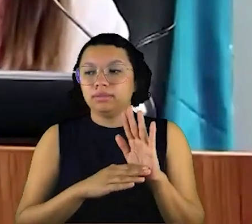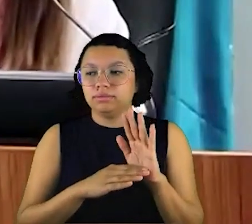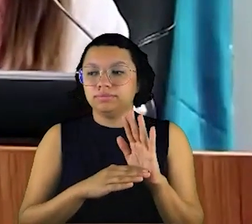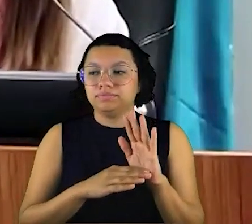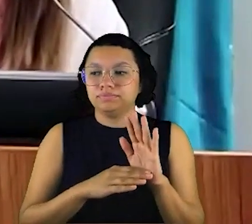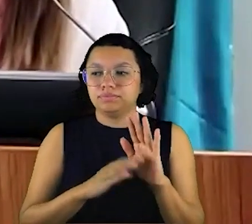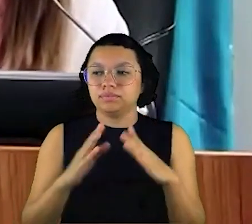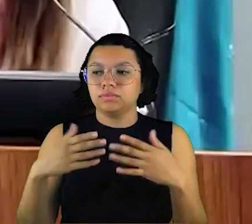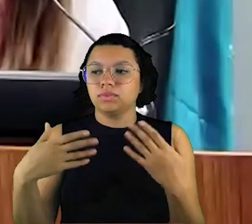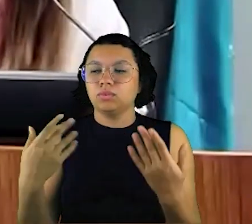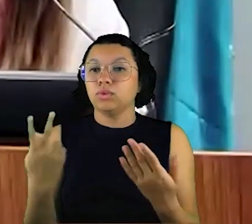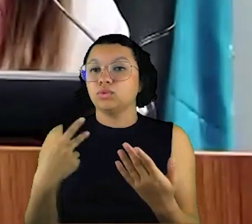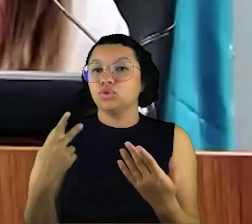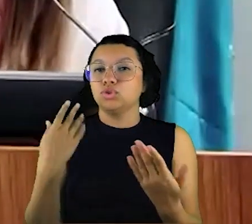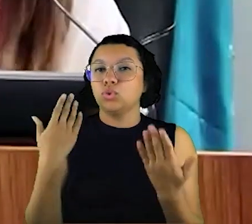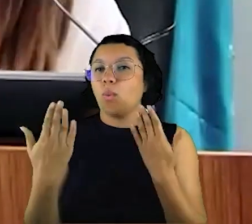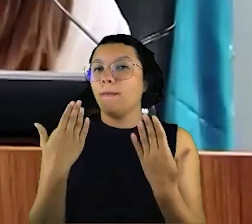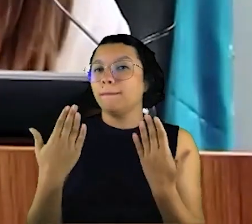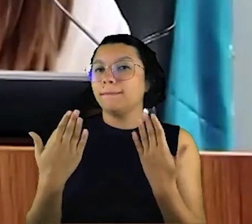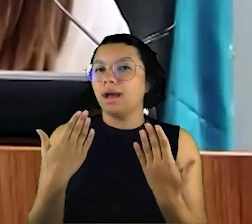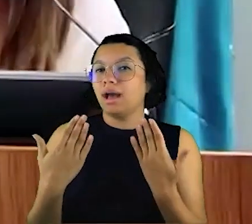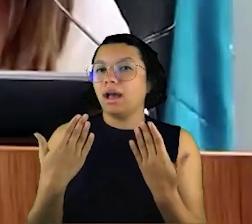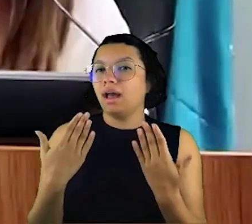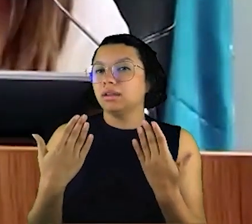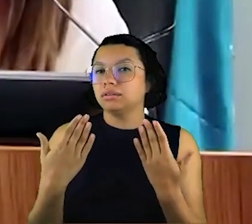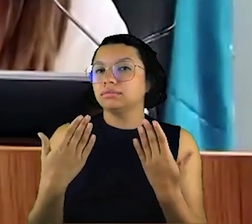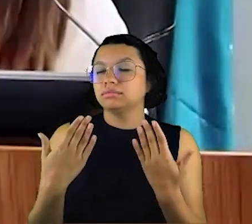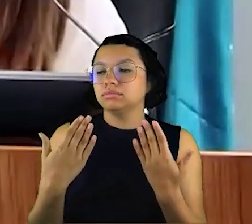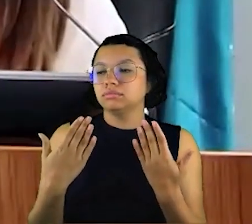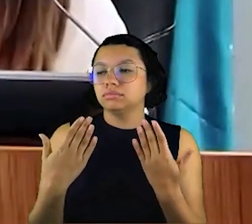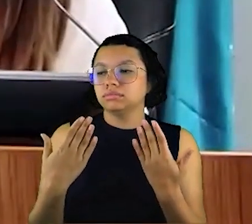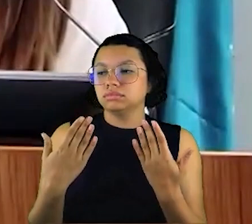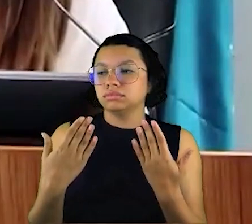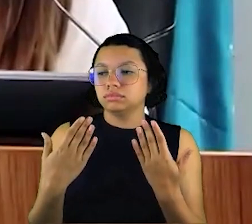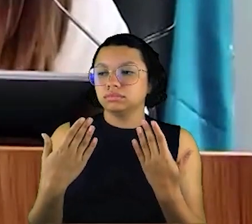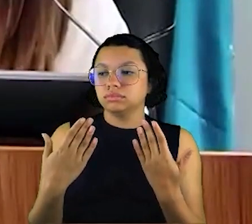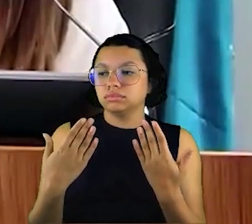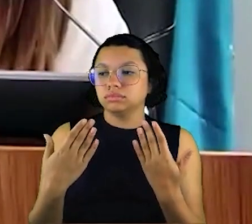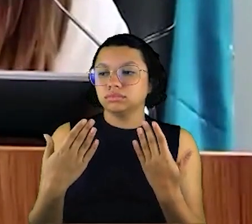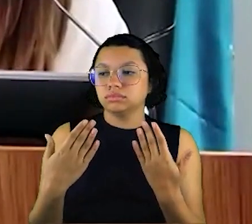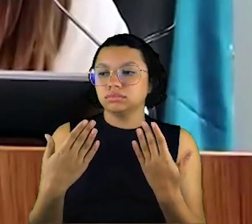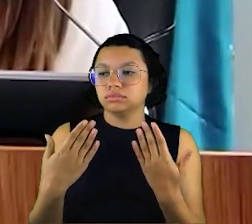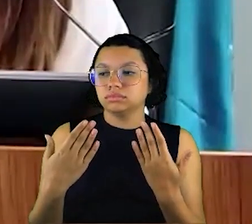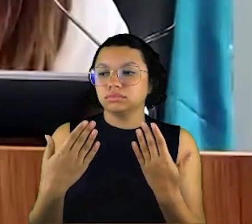que, quando nós comparamos o